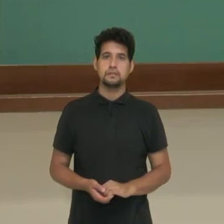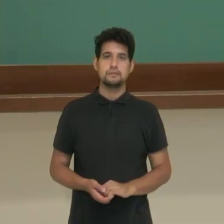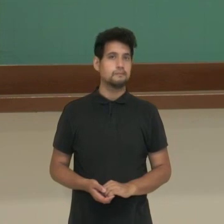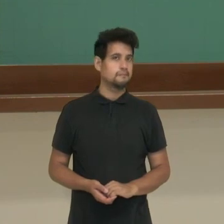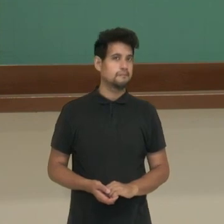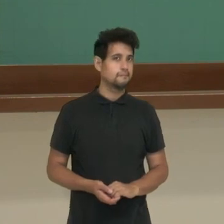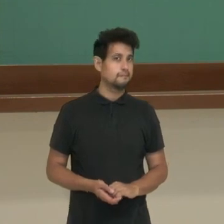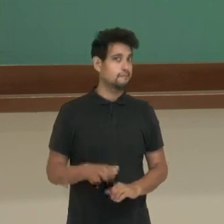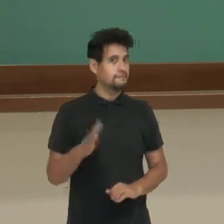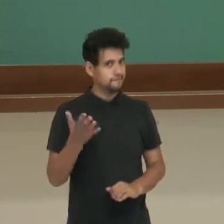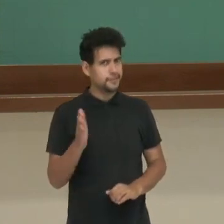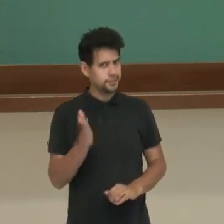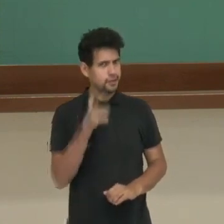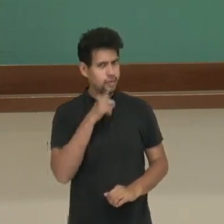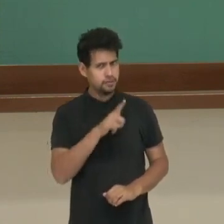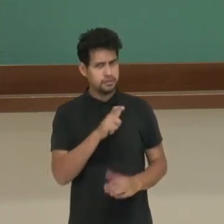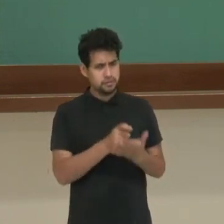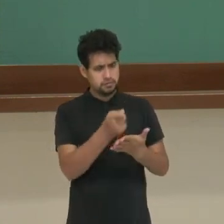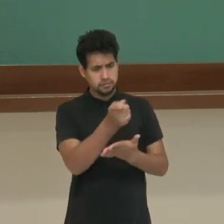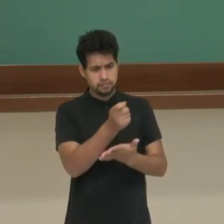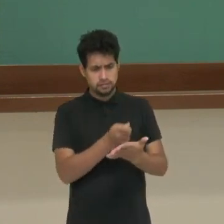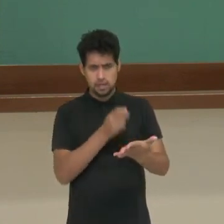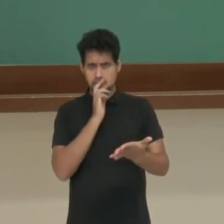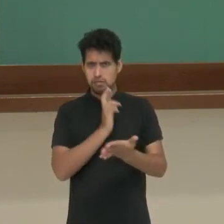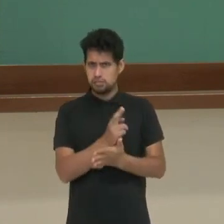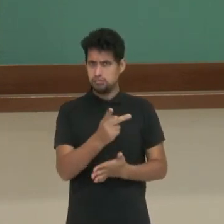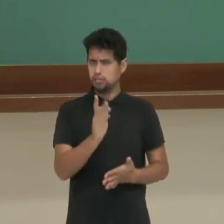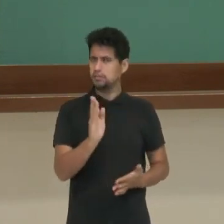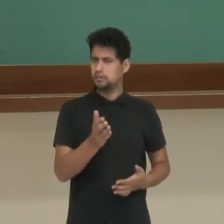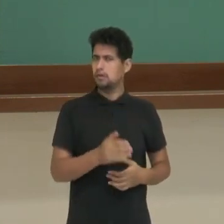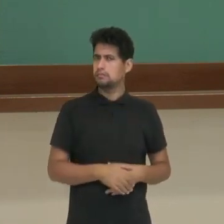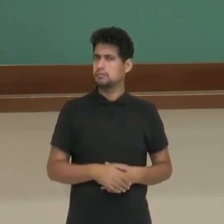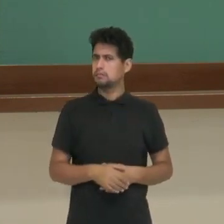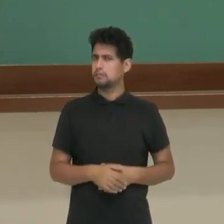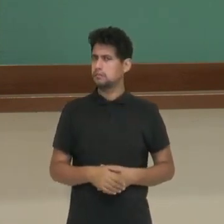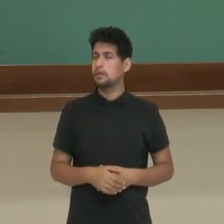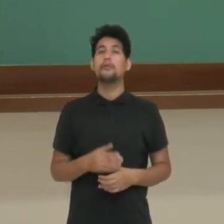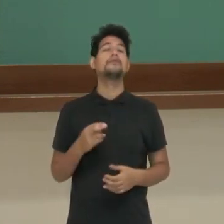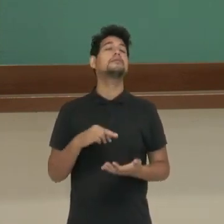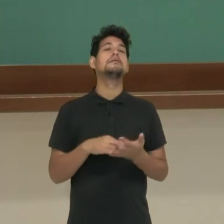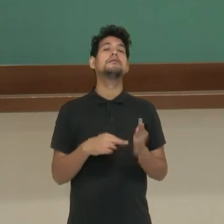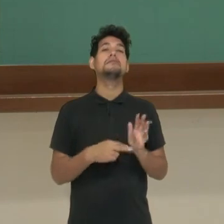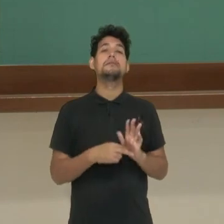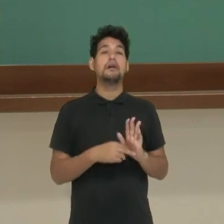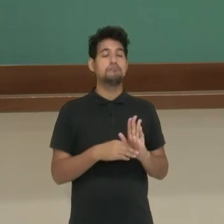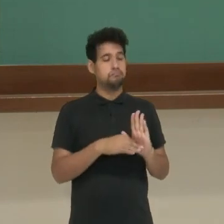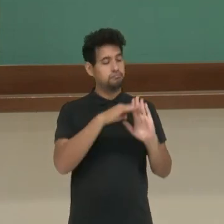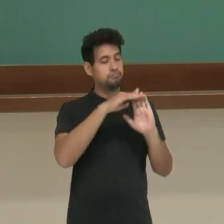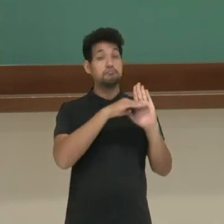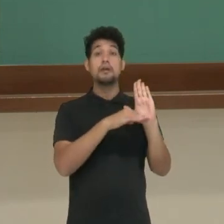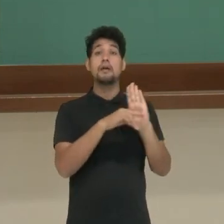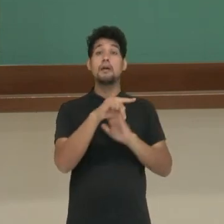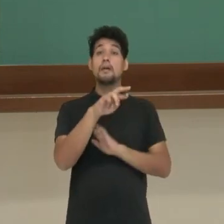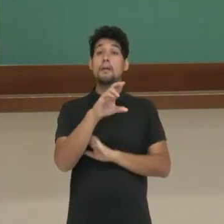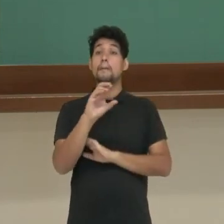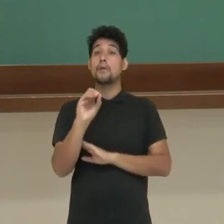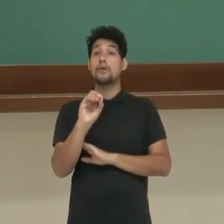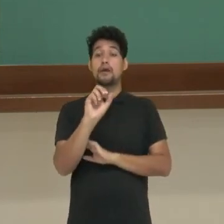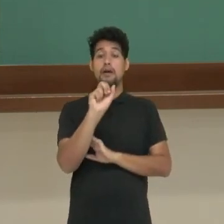E aí, alunos, conseguiram desenvolver aí a sua resposta, né? O que o programa ProAntar contribui para as pesquisas